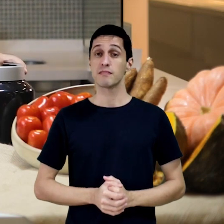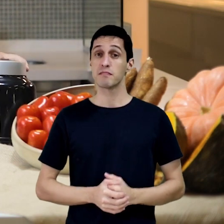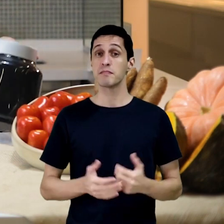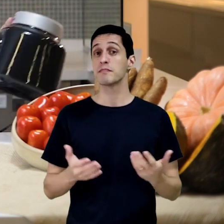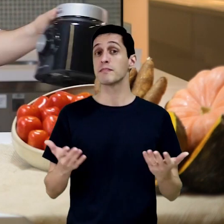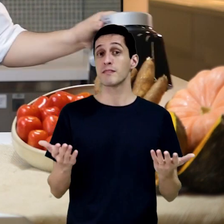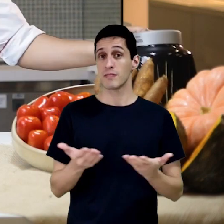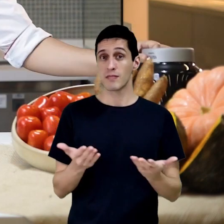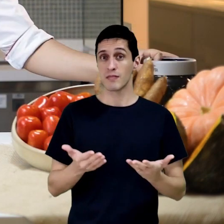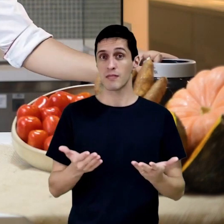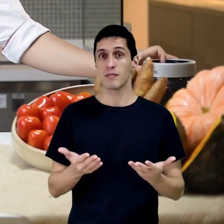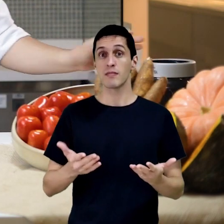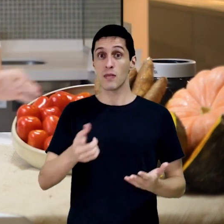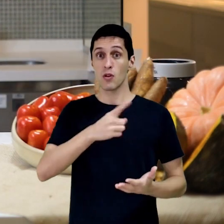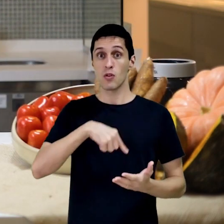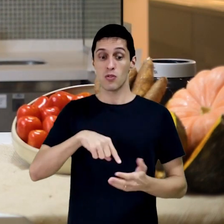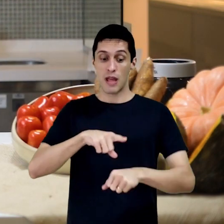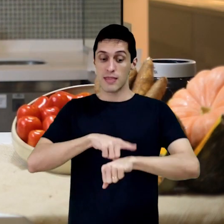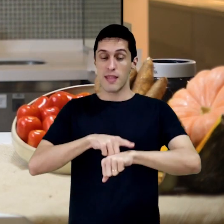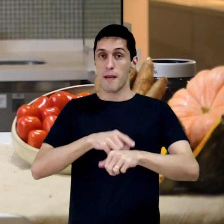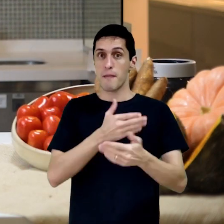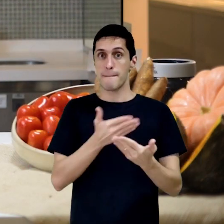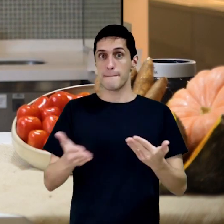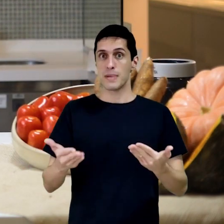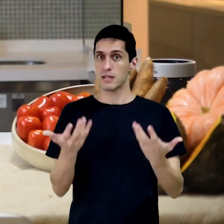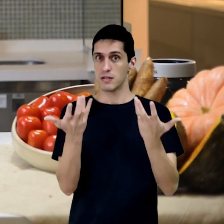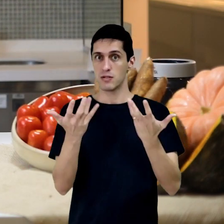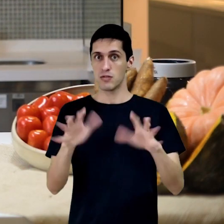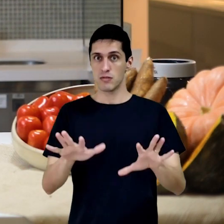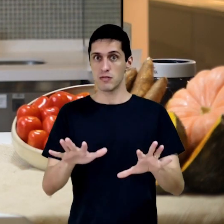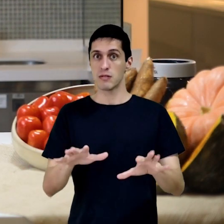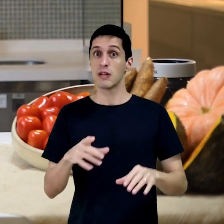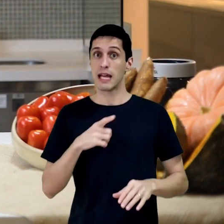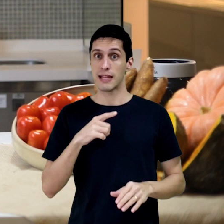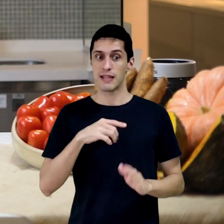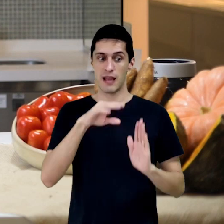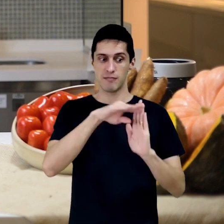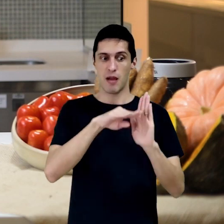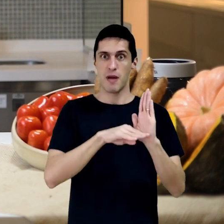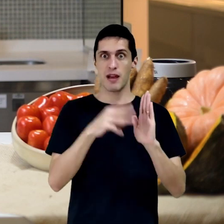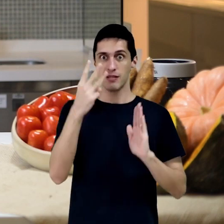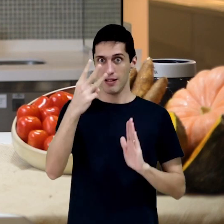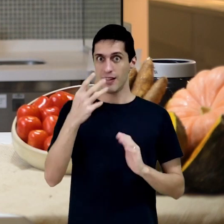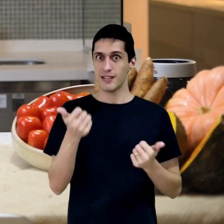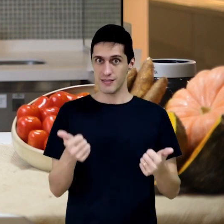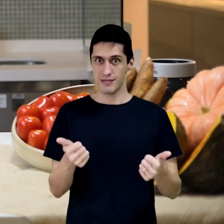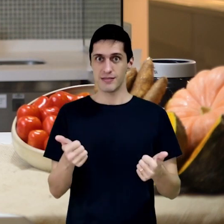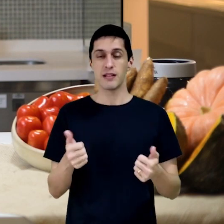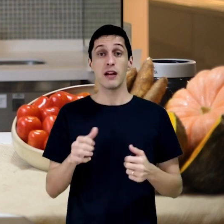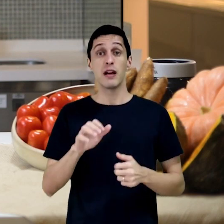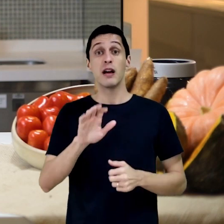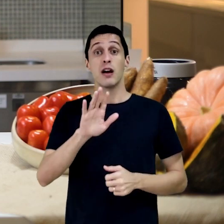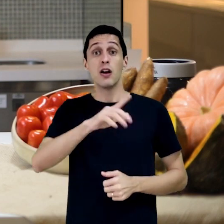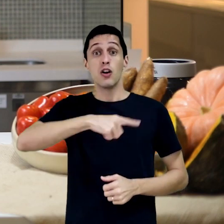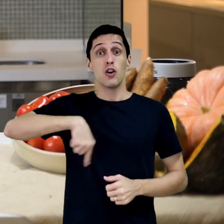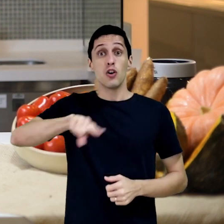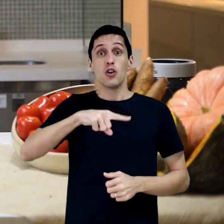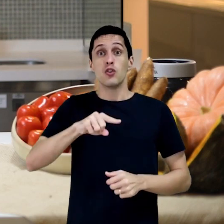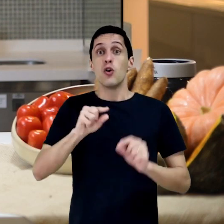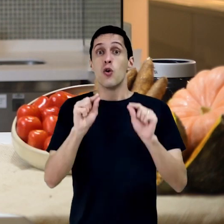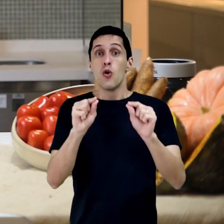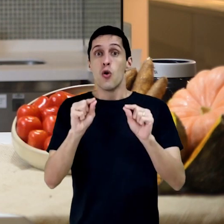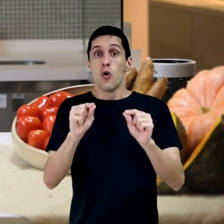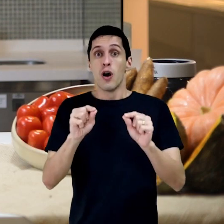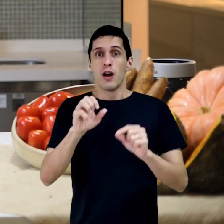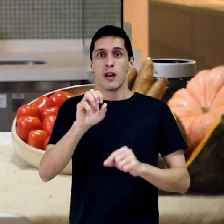Enquanto isso, para a gente não perder tempo, até porque nós temos três receitas para fazer, a gente vai dar início agora ao nosso nhoque